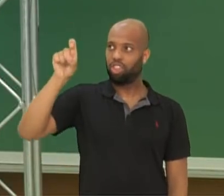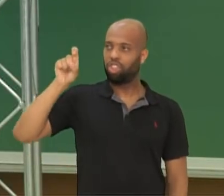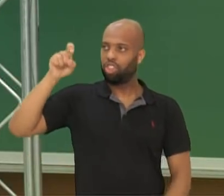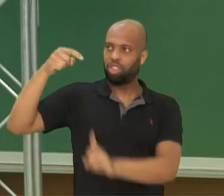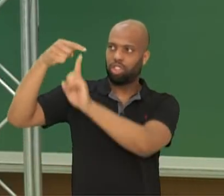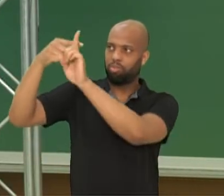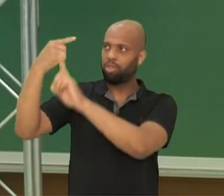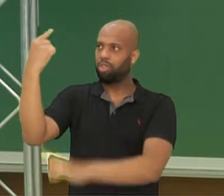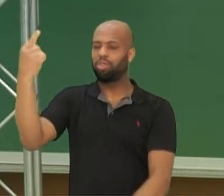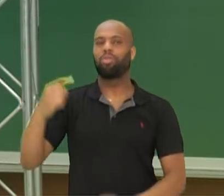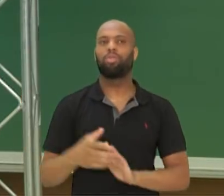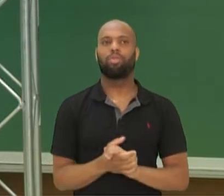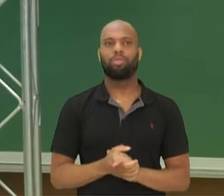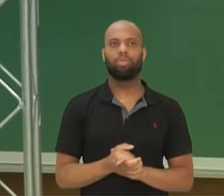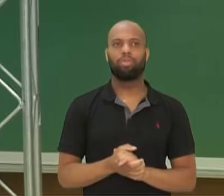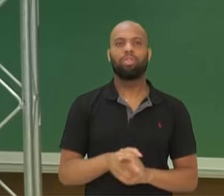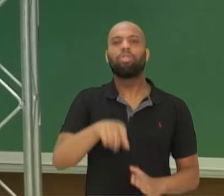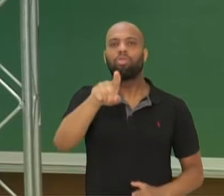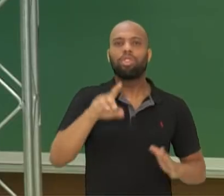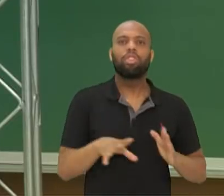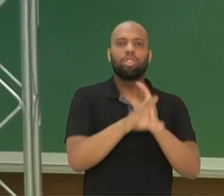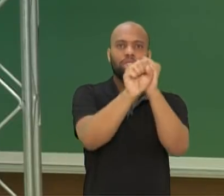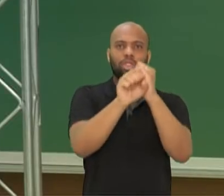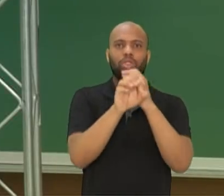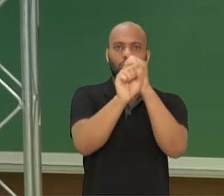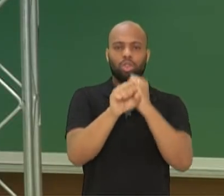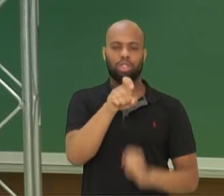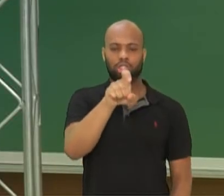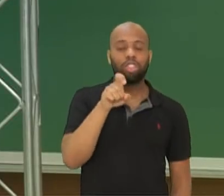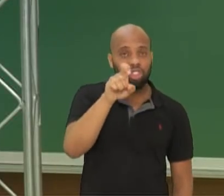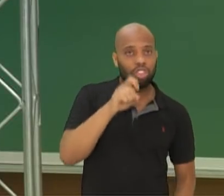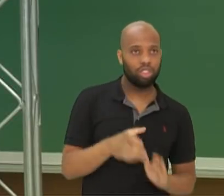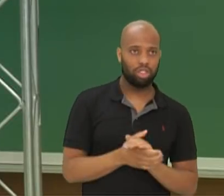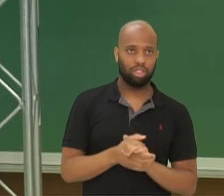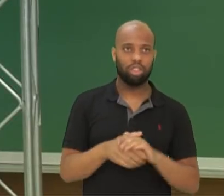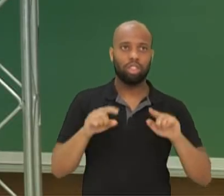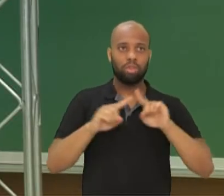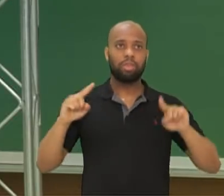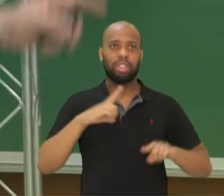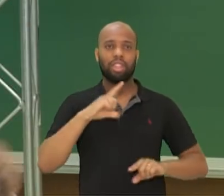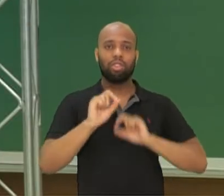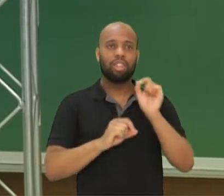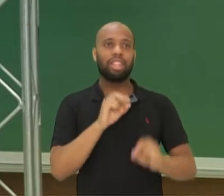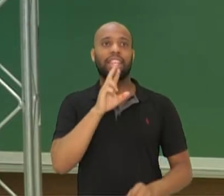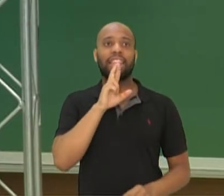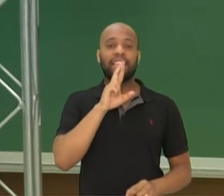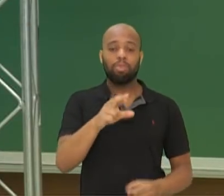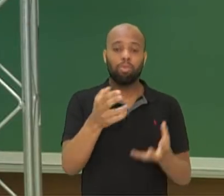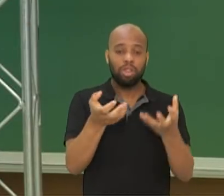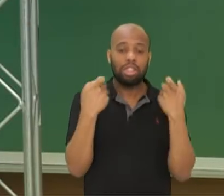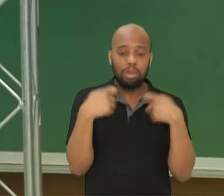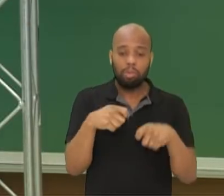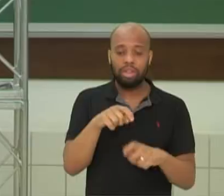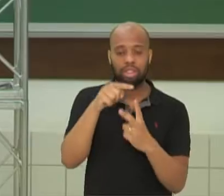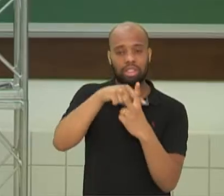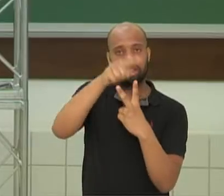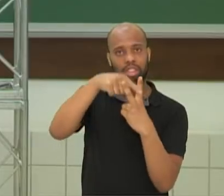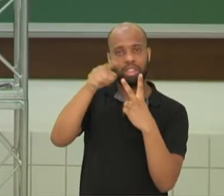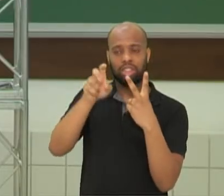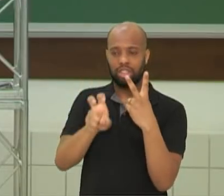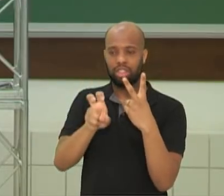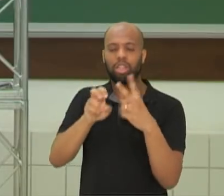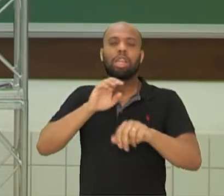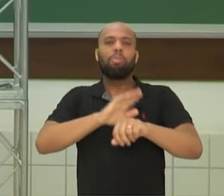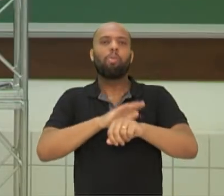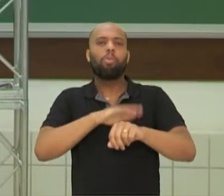1. É para você calcular o x por uma resposta igual a raiz de 5. Em que